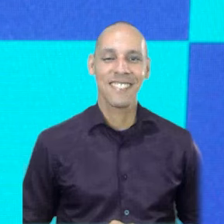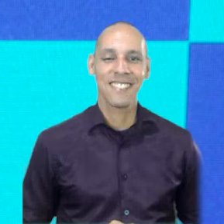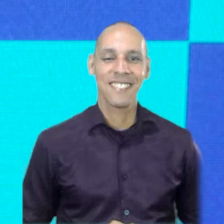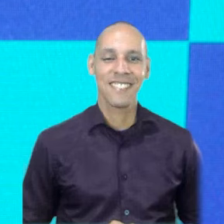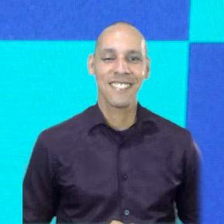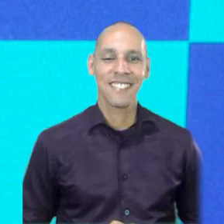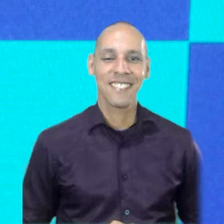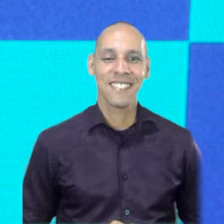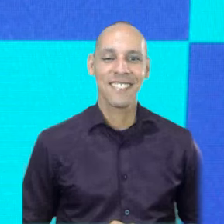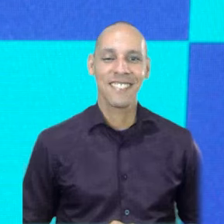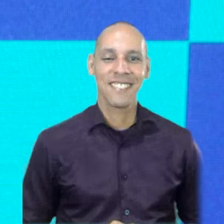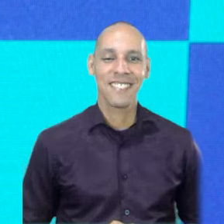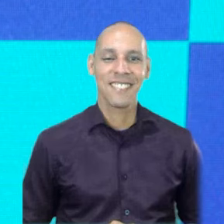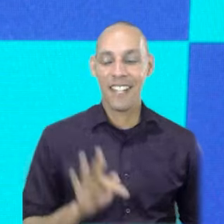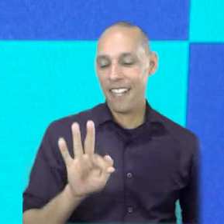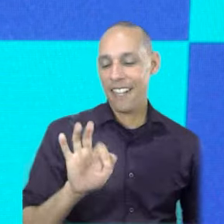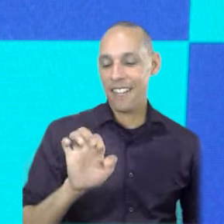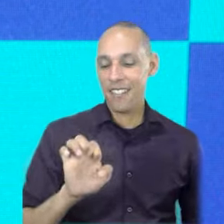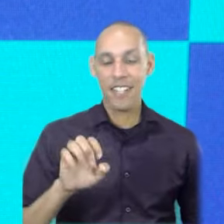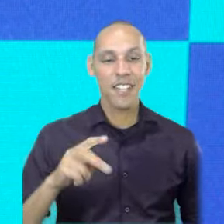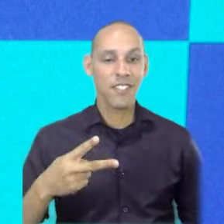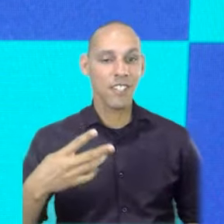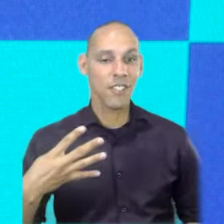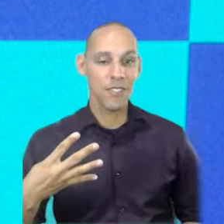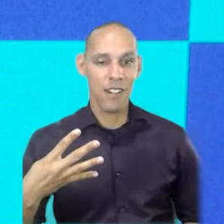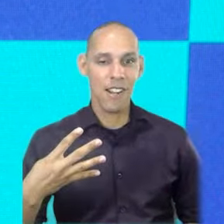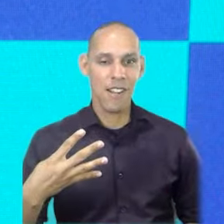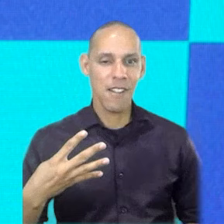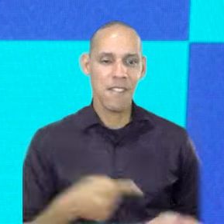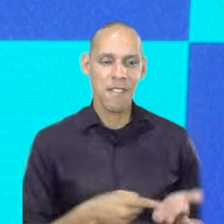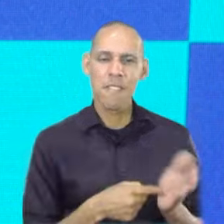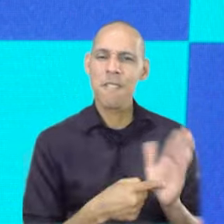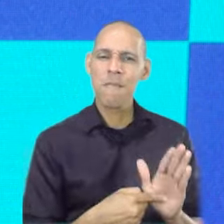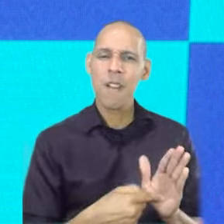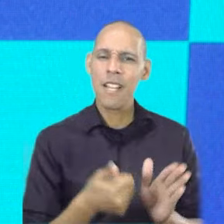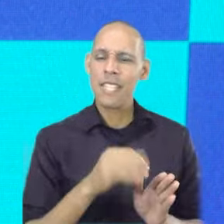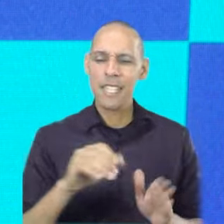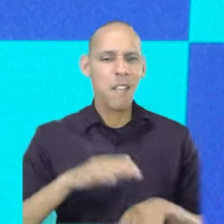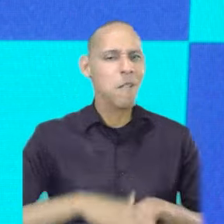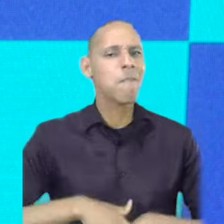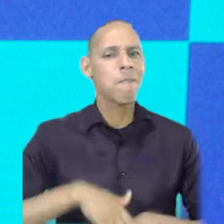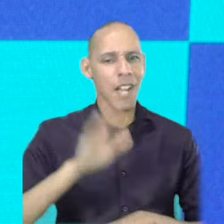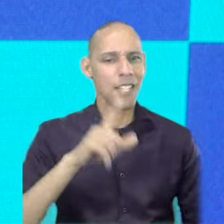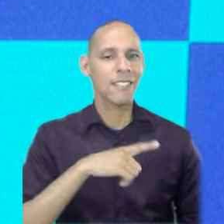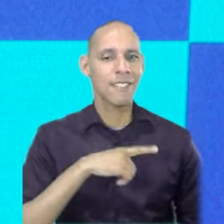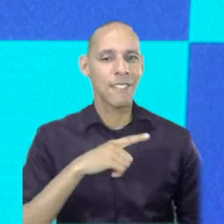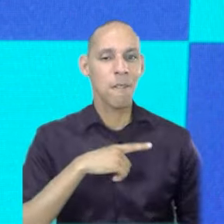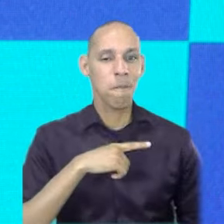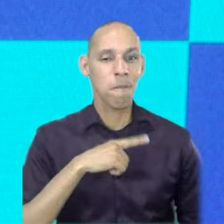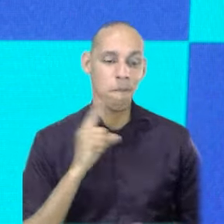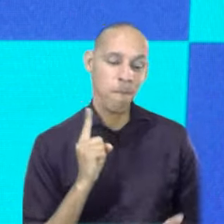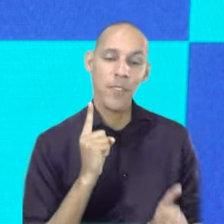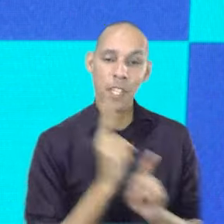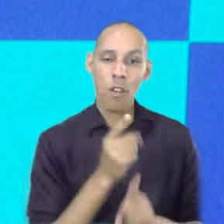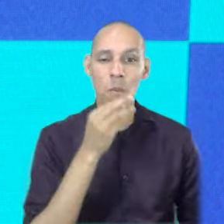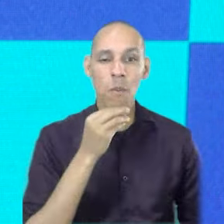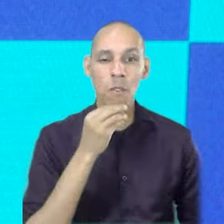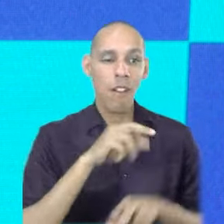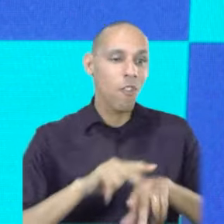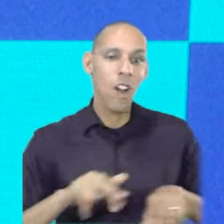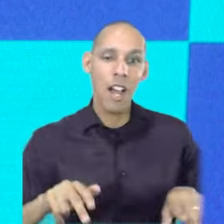A FE24 terá centenas de expositores e será possível encontrar uma série de oportunidades para quem quer